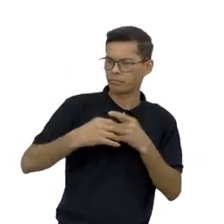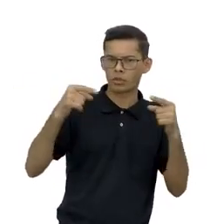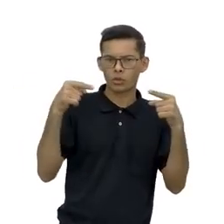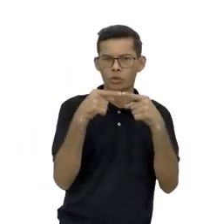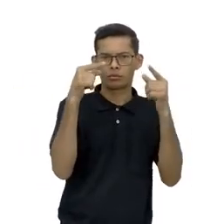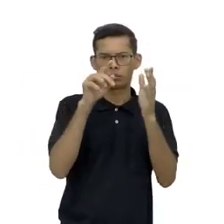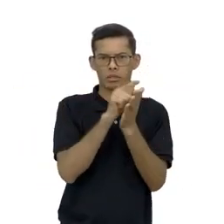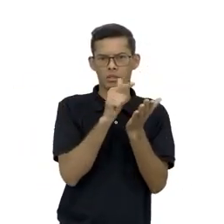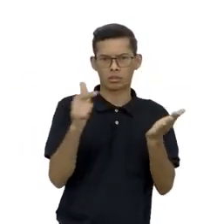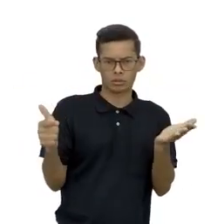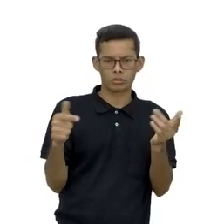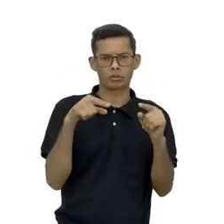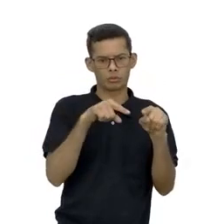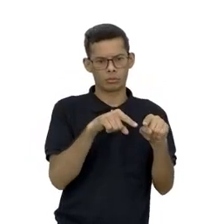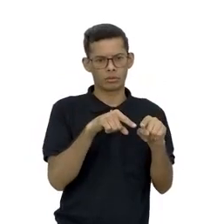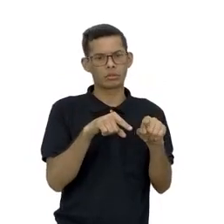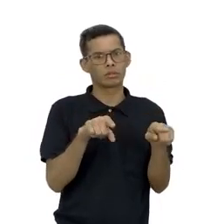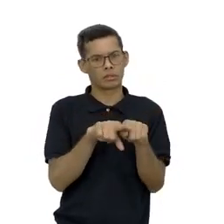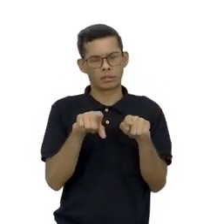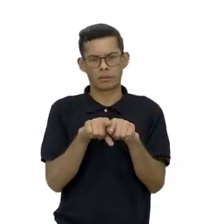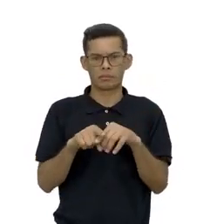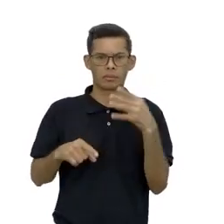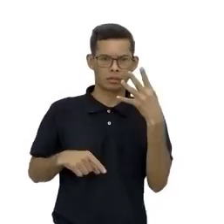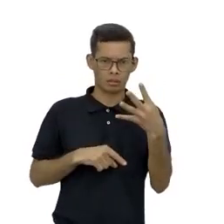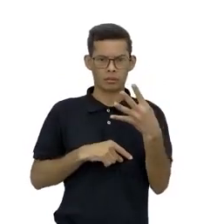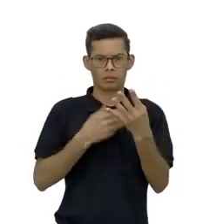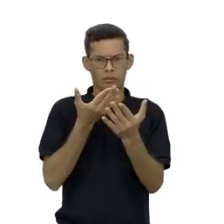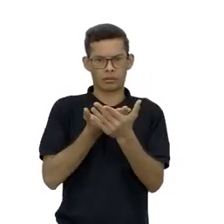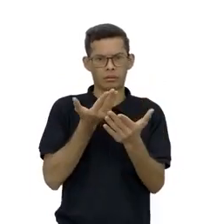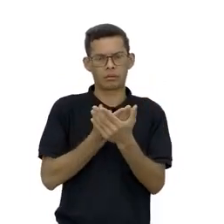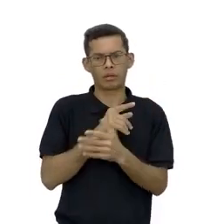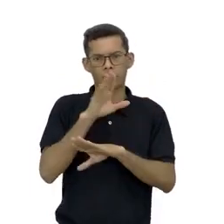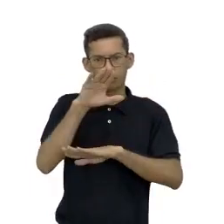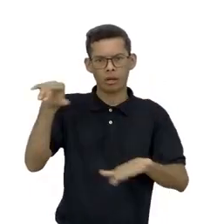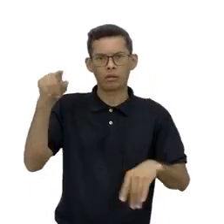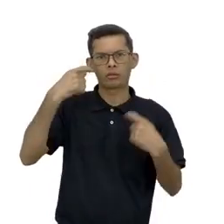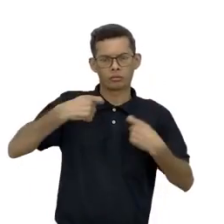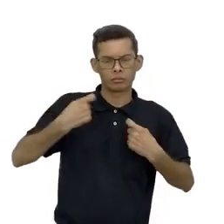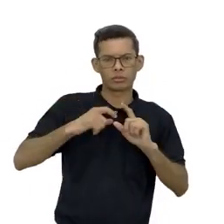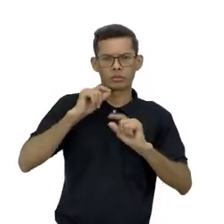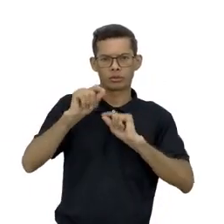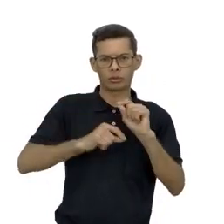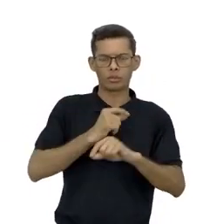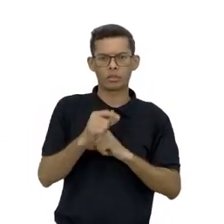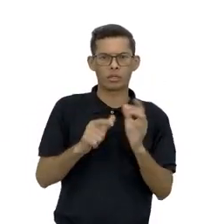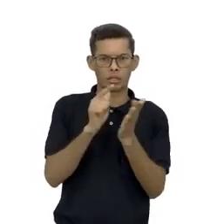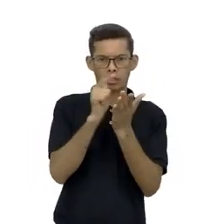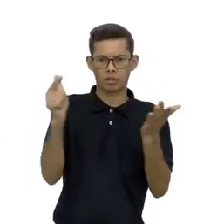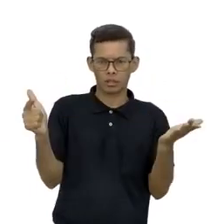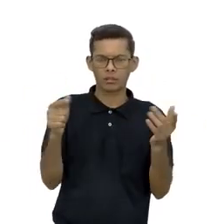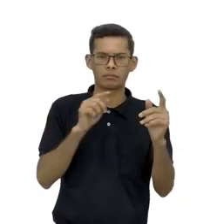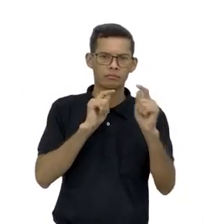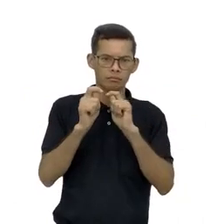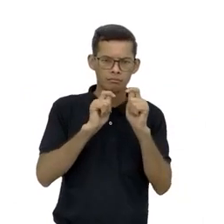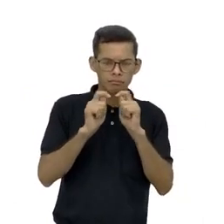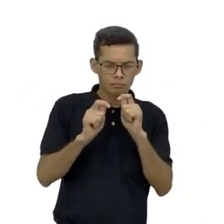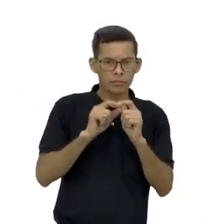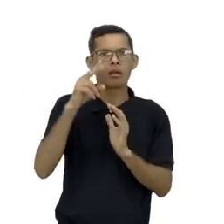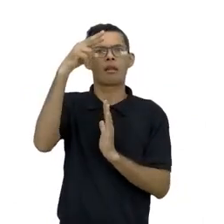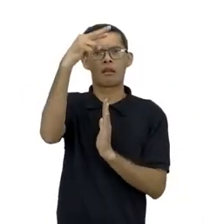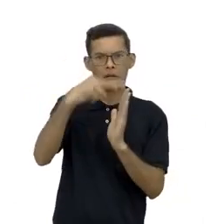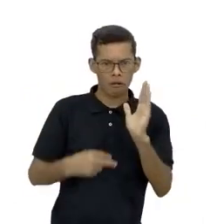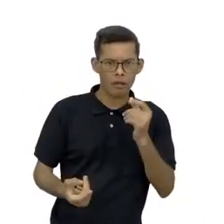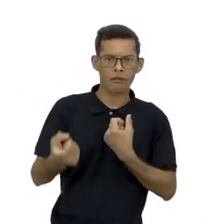aula 4? A aula 4, os estudantes deverão reler a reportagem das aulas anteriores e